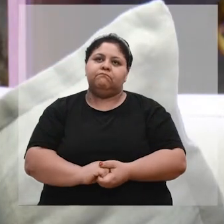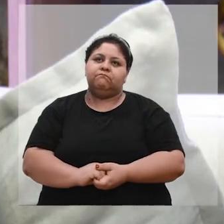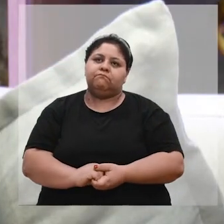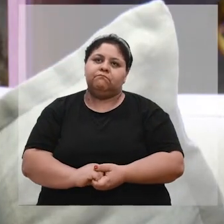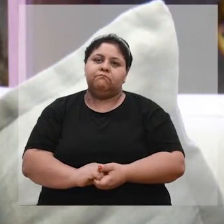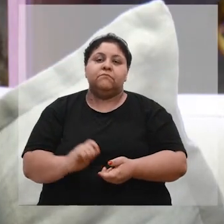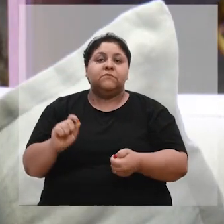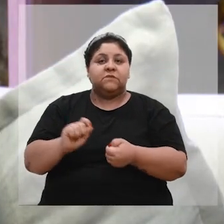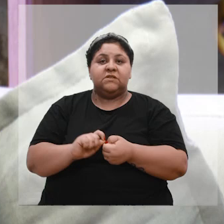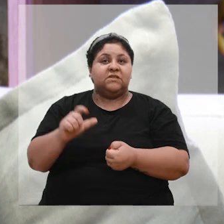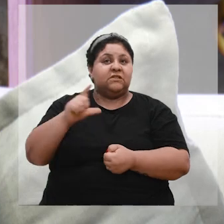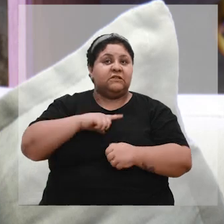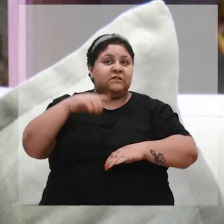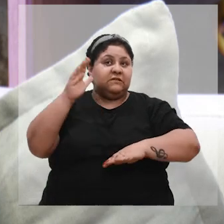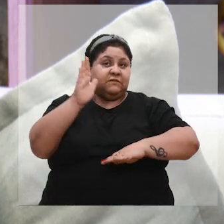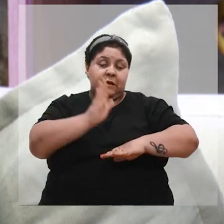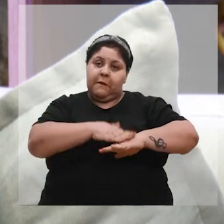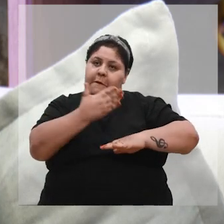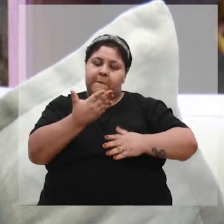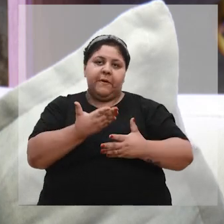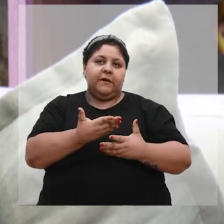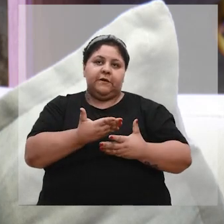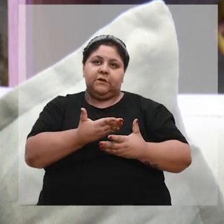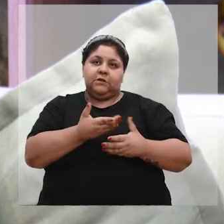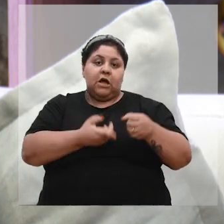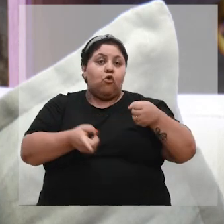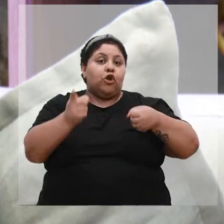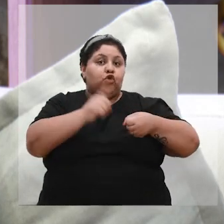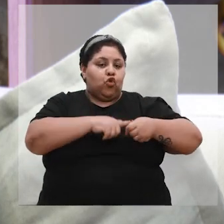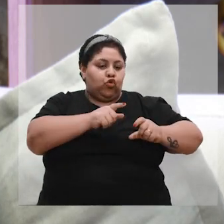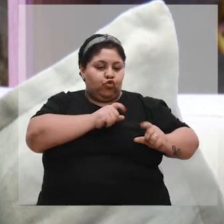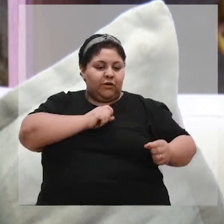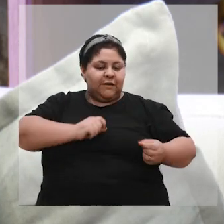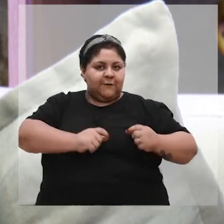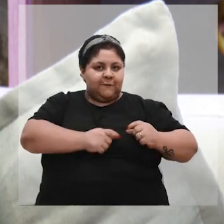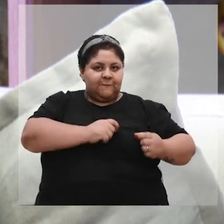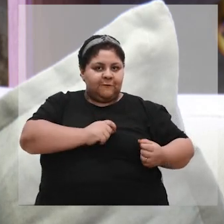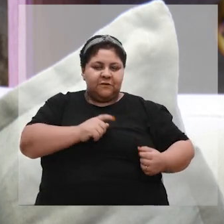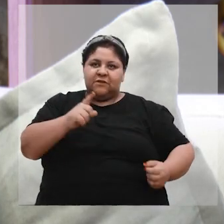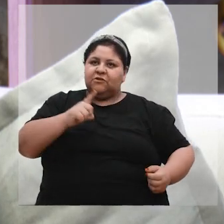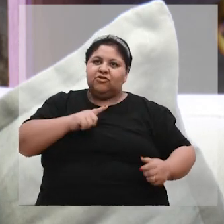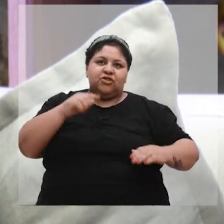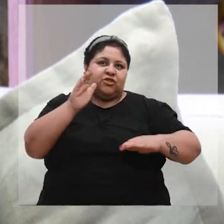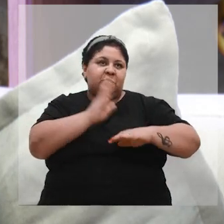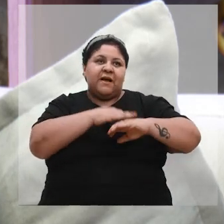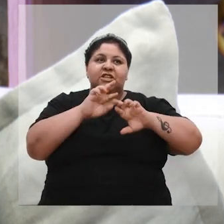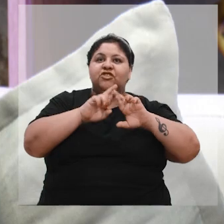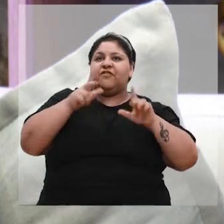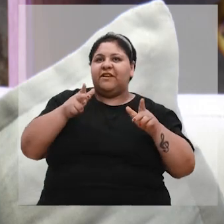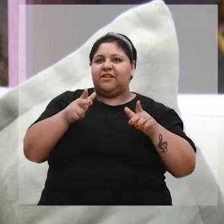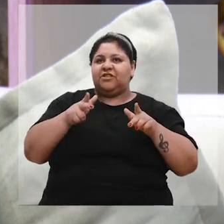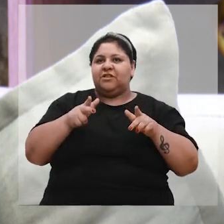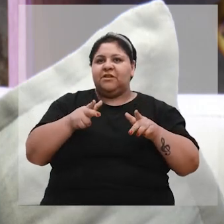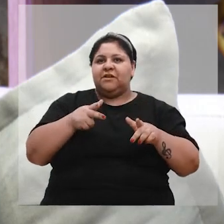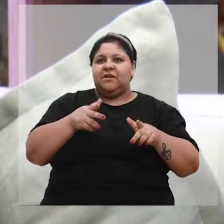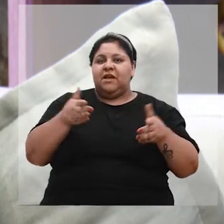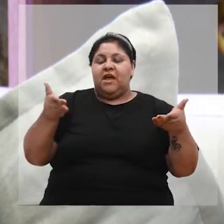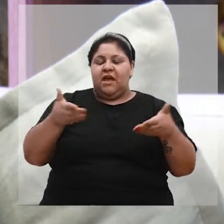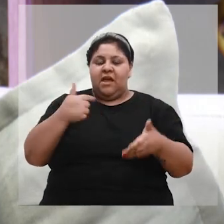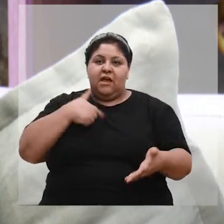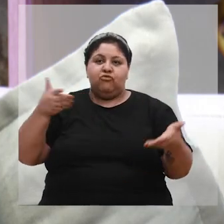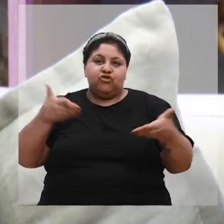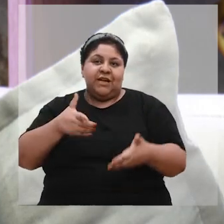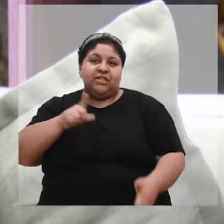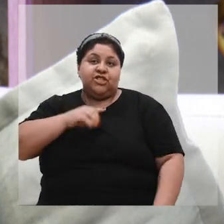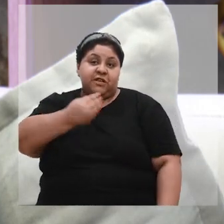né, fazer com que não tenha uma recidiva, né, óbvio. Mas, assim, eu não tive que fazer nada diferente do que eu já fazia,